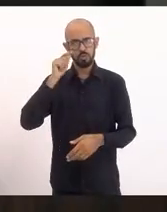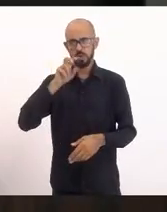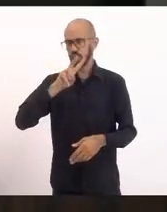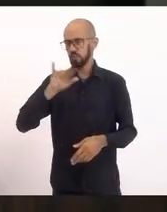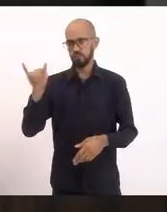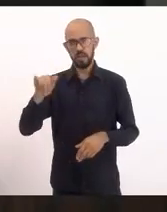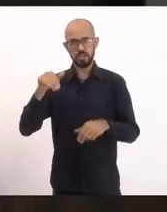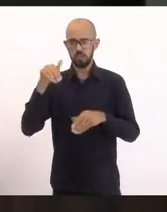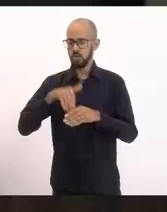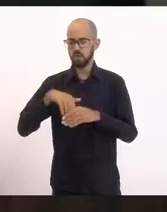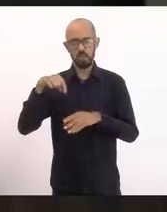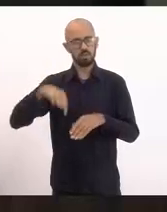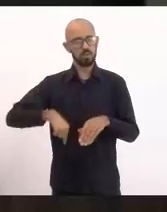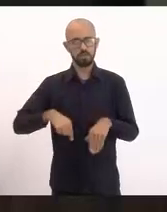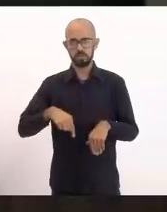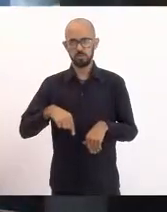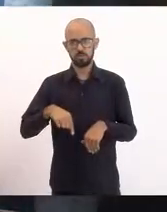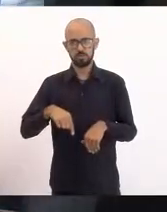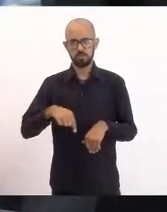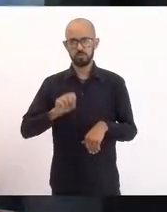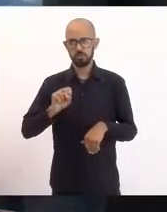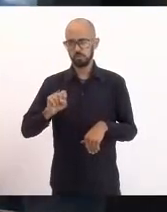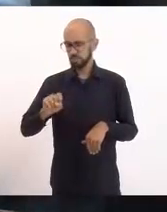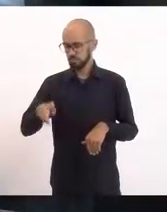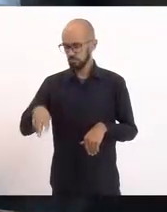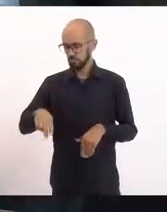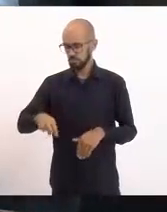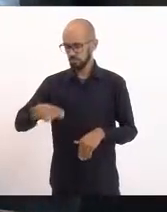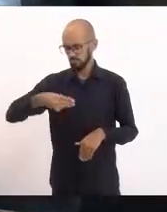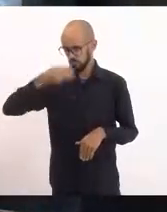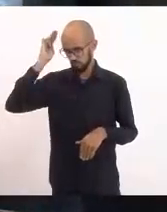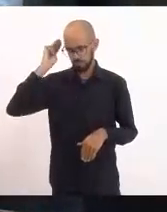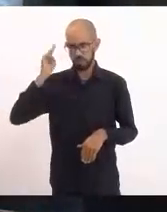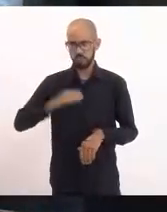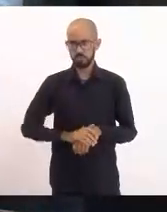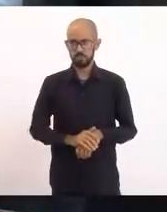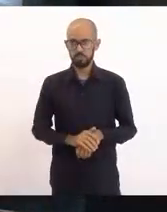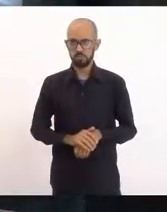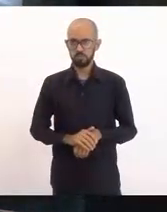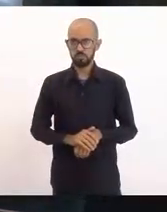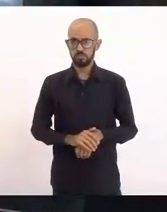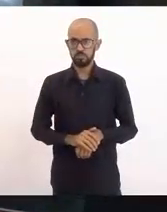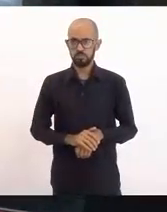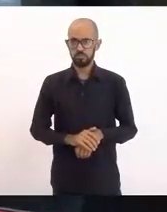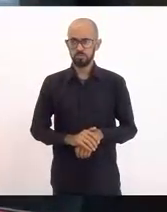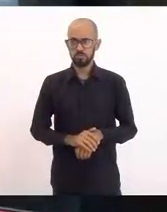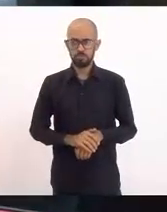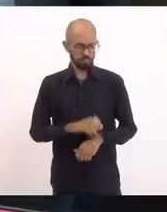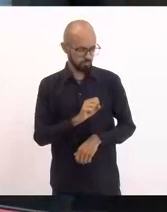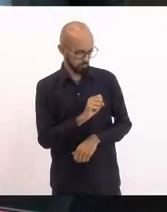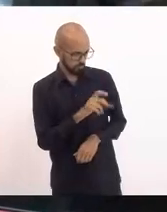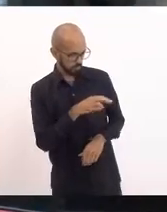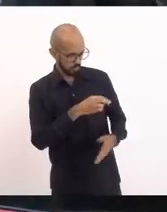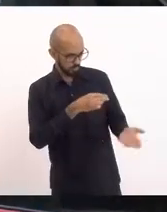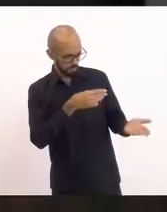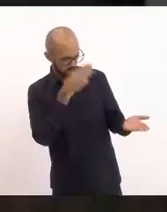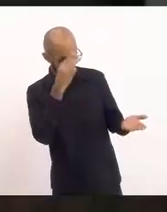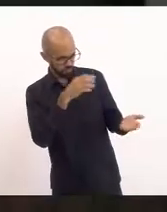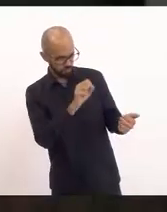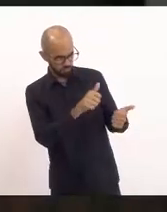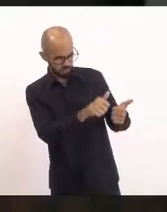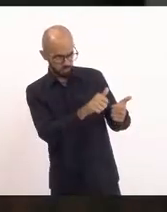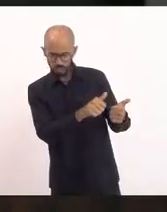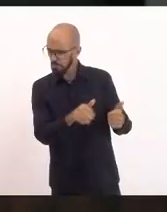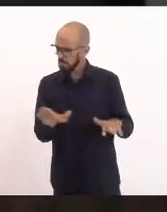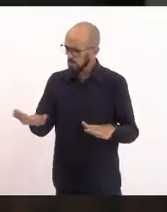não virá a pauta. Tá ok? Tá ok, Márcio? Senhor presidente, questão de ordem. O senhor está me... Não, eu só estou anunciando.